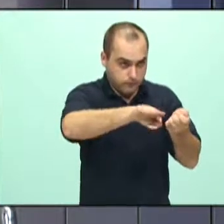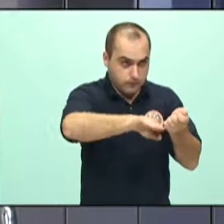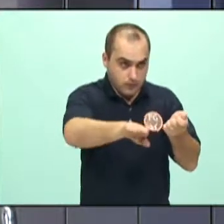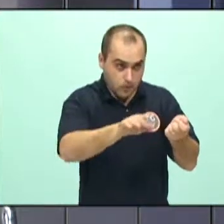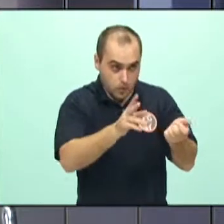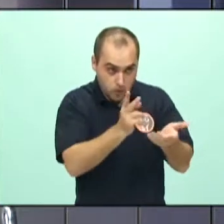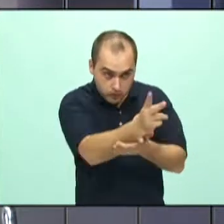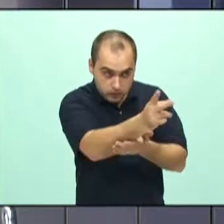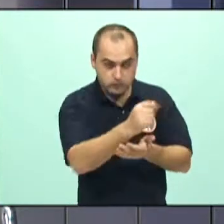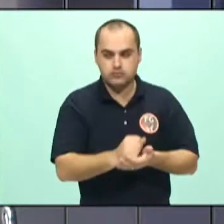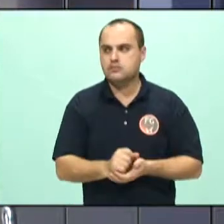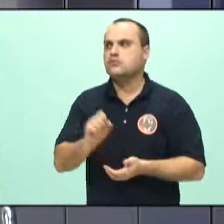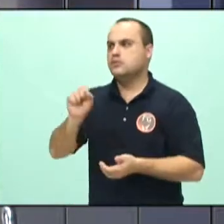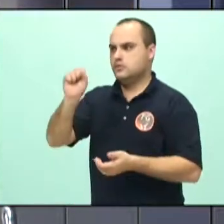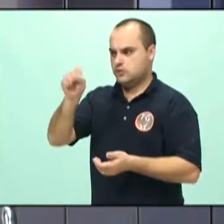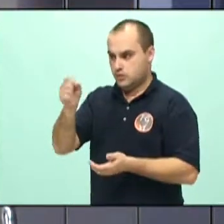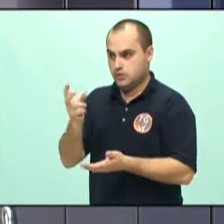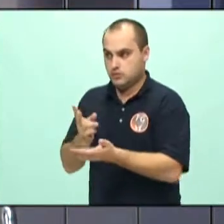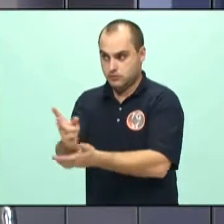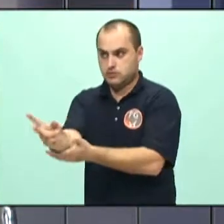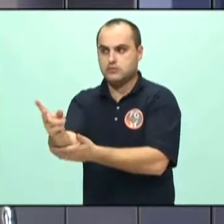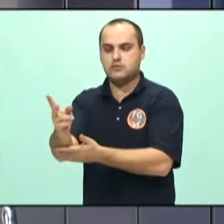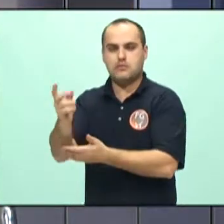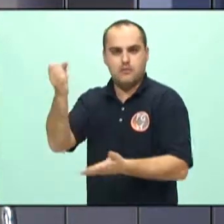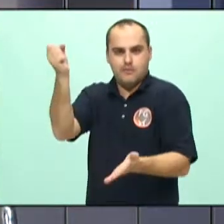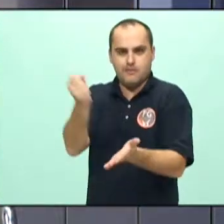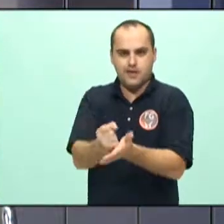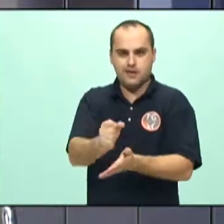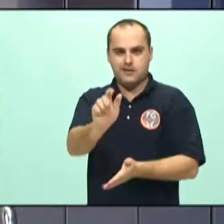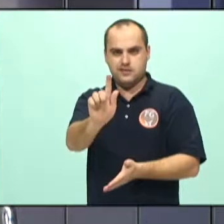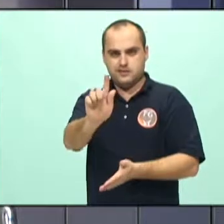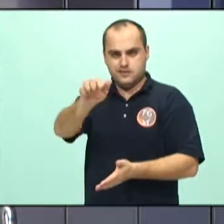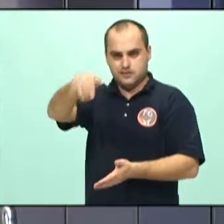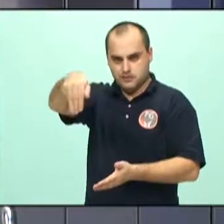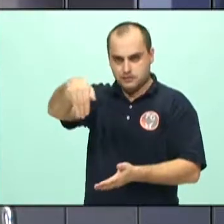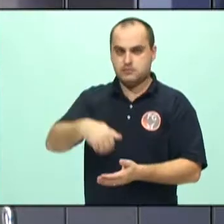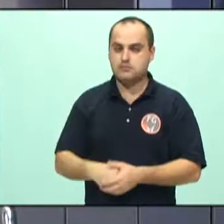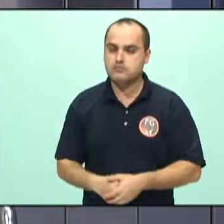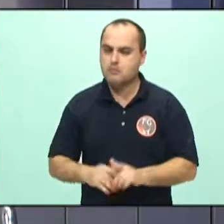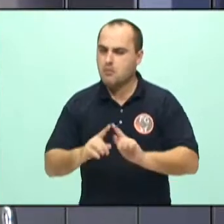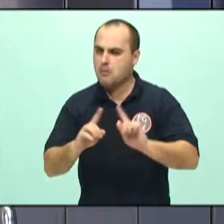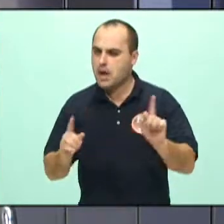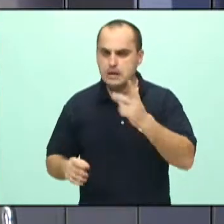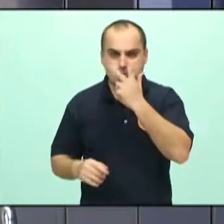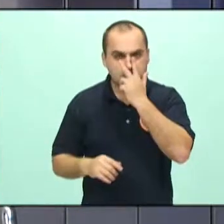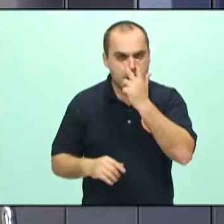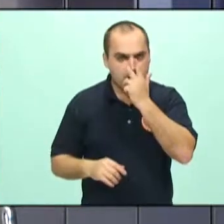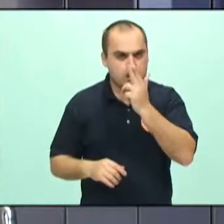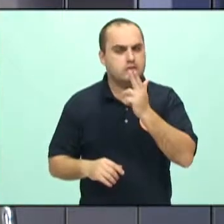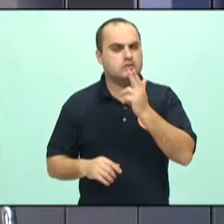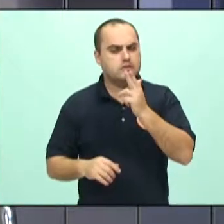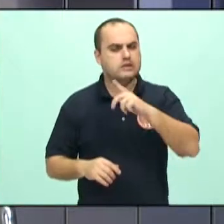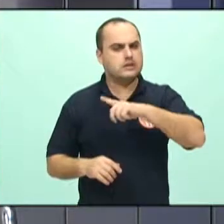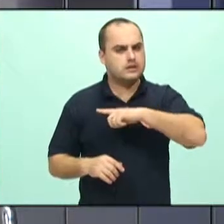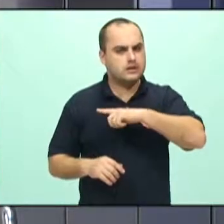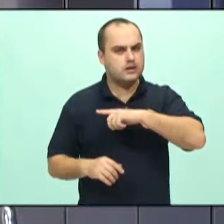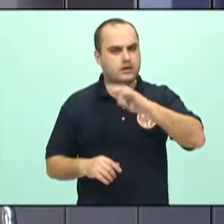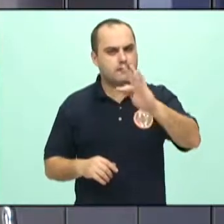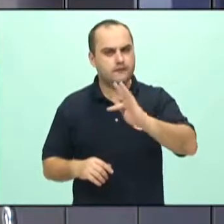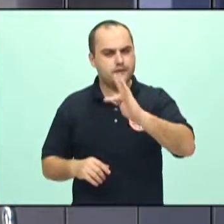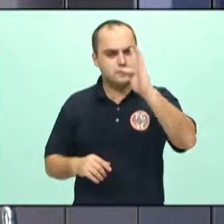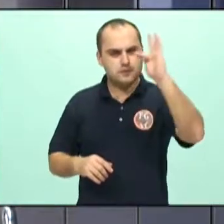nós estamos trabalhando com os veículos da General Motors, mas existe uma prospecção tanto da arrendatária com a parceria